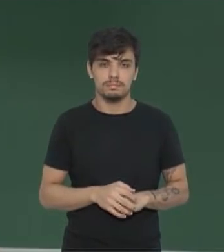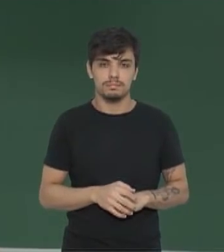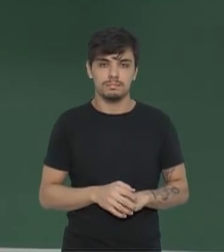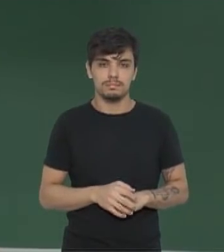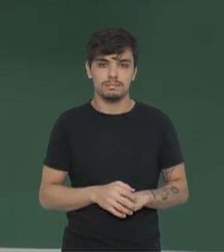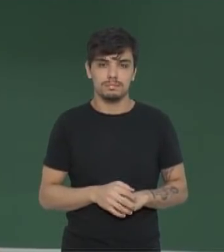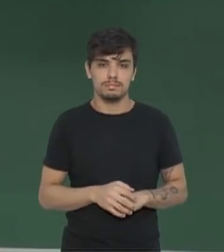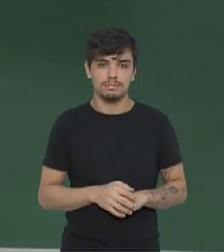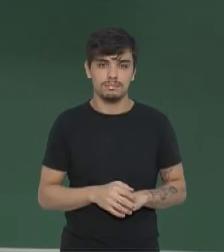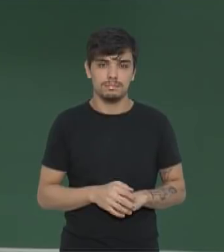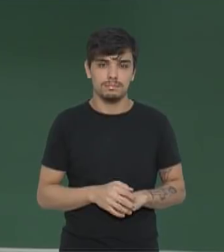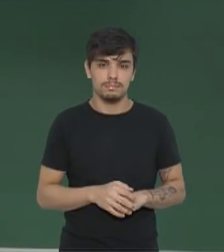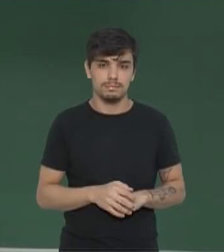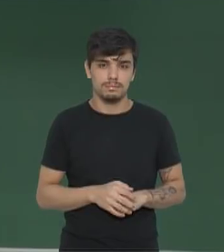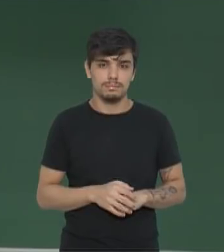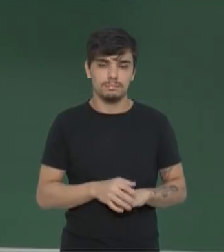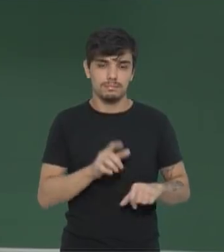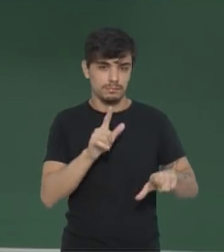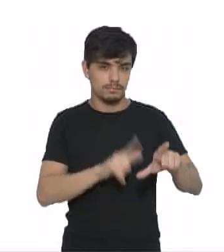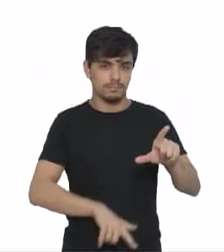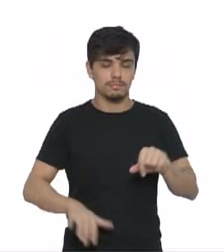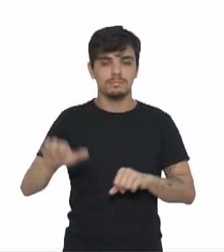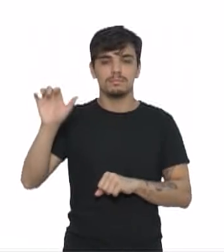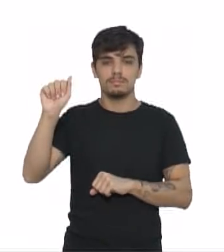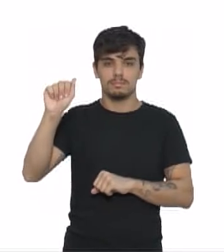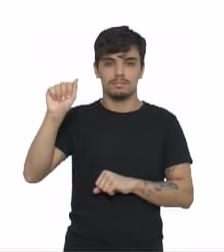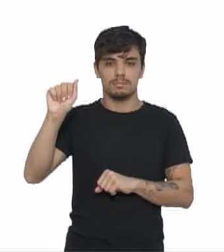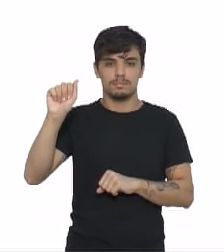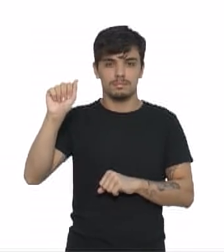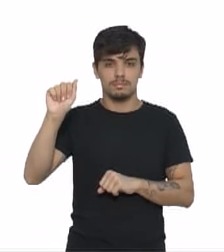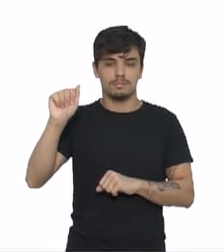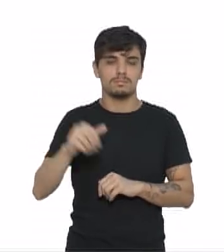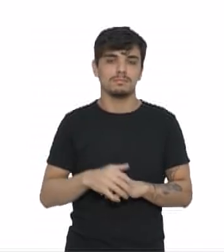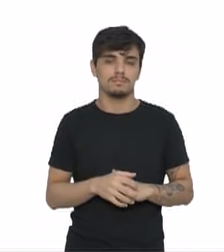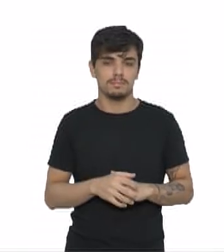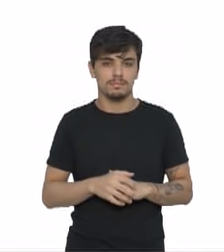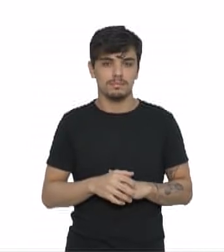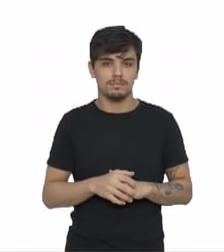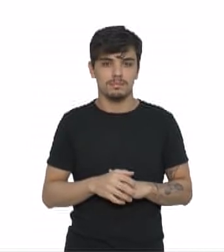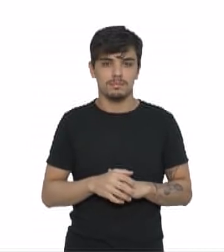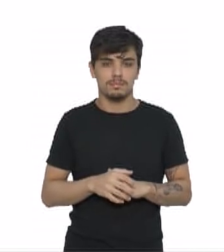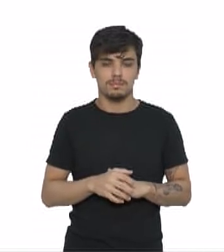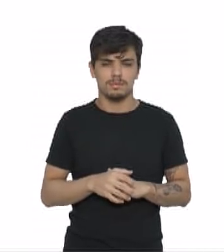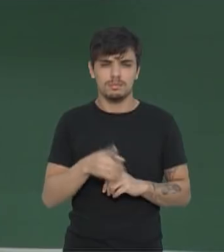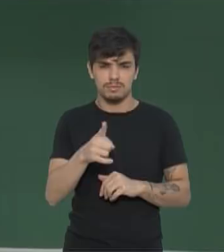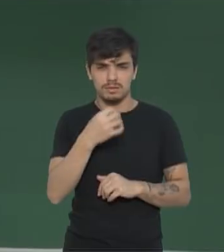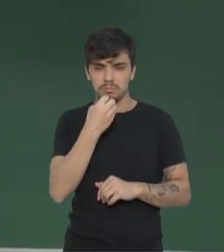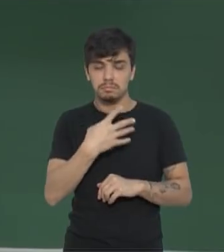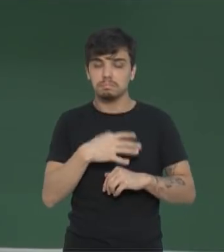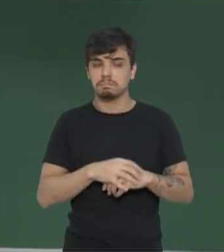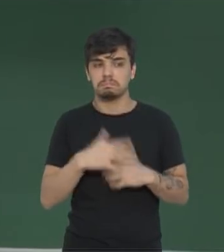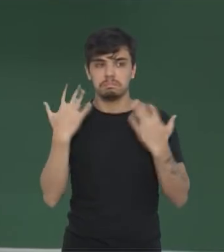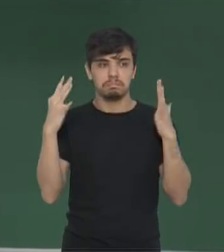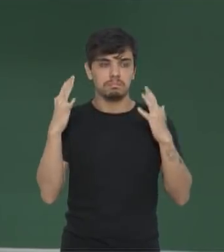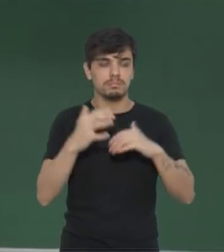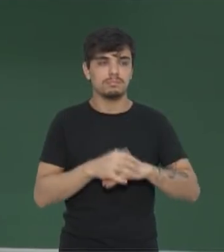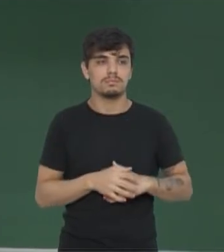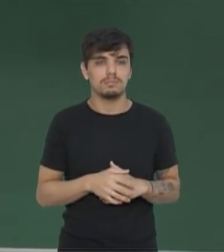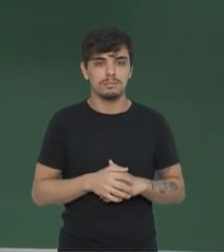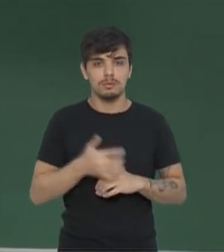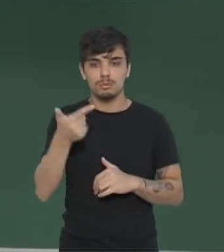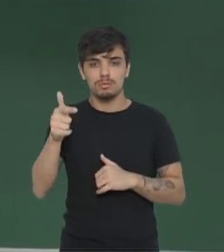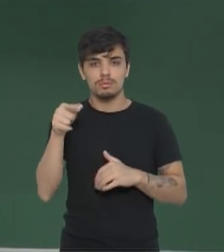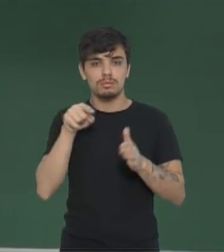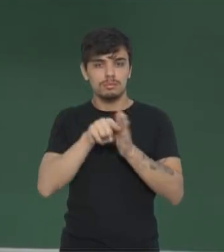Muito bem, galerinha. Letra A, Henrique de Borgonha. Vocês estão mandando muito bem, parabéns. Próximo quiz aqui,